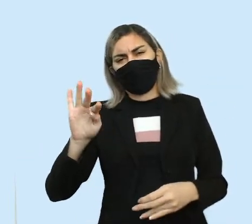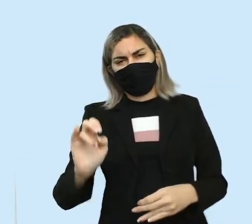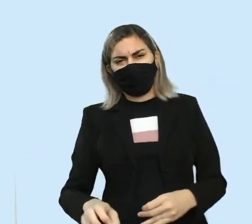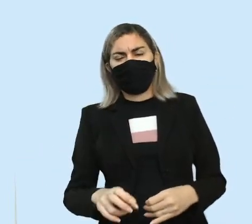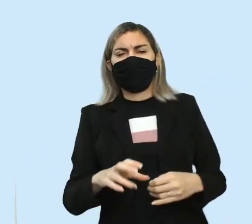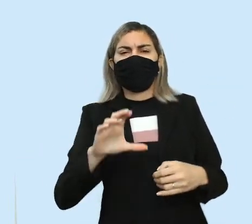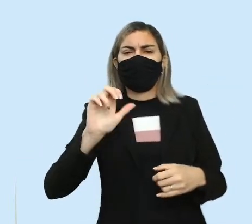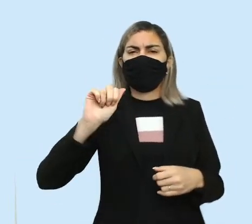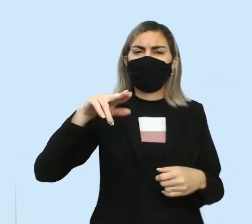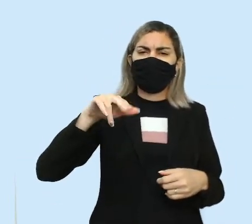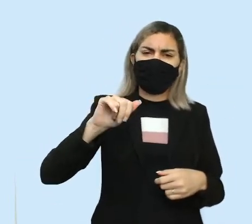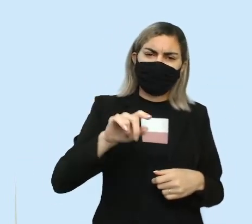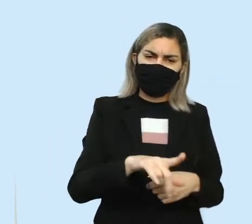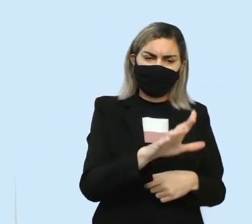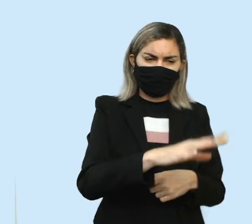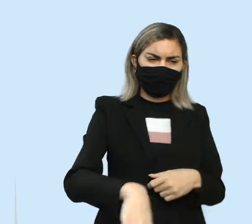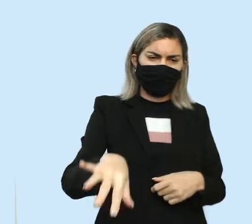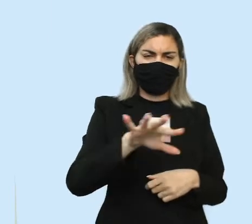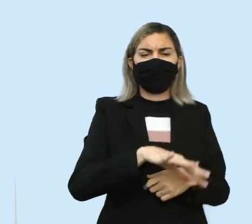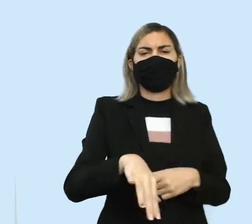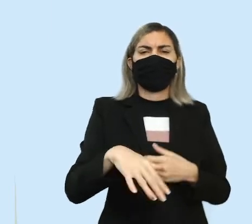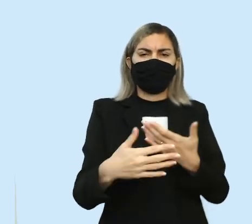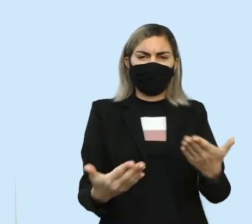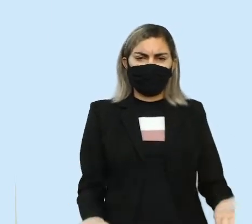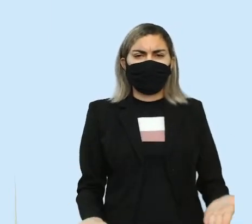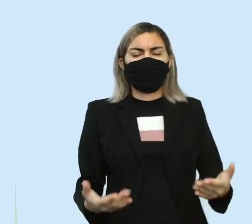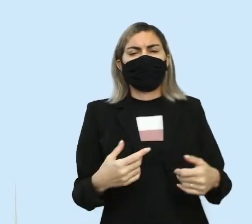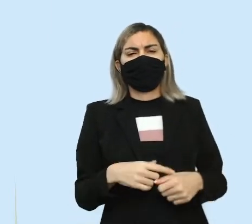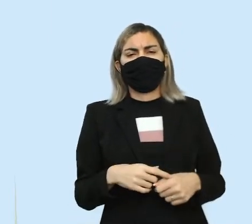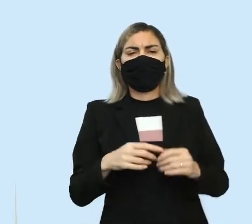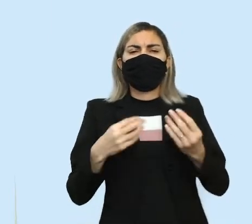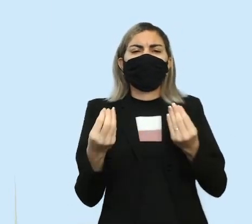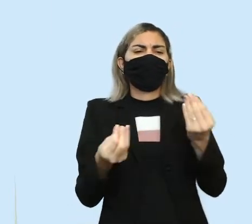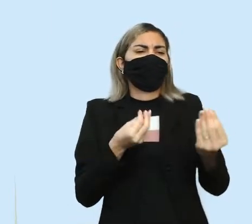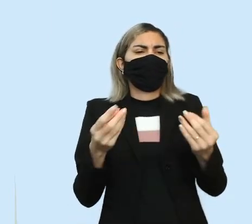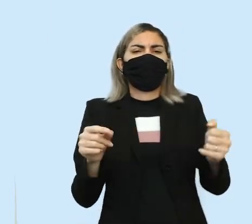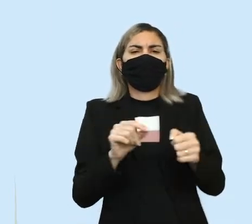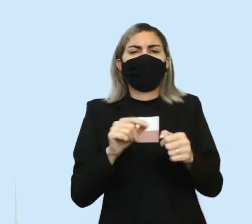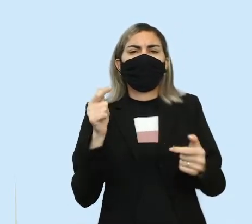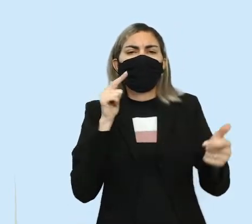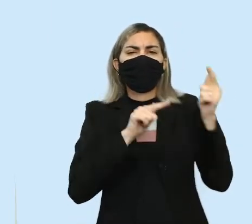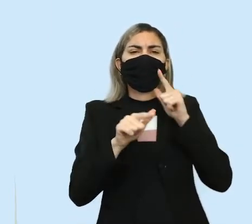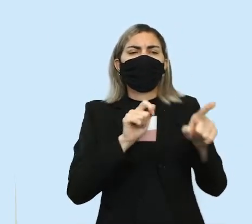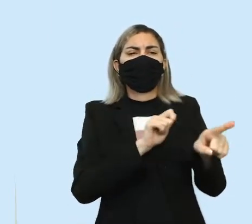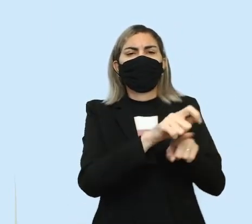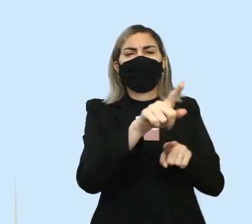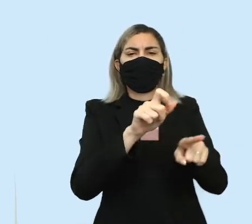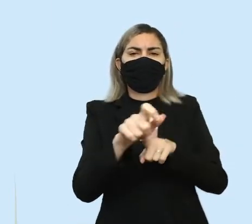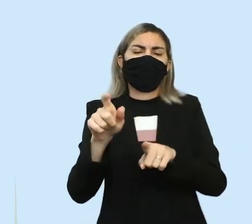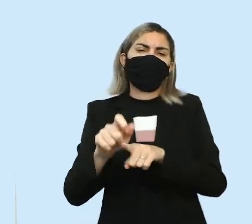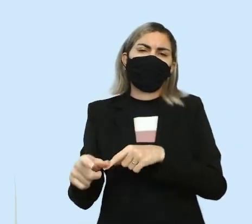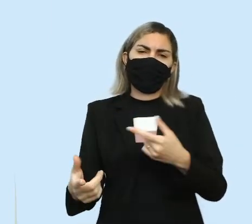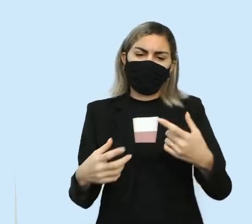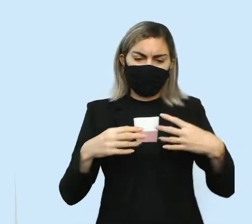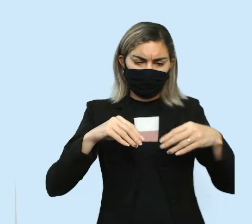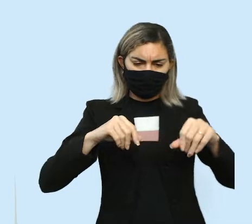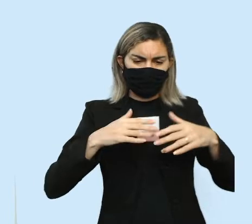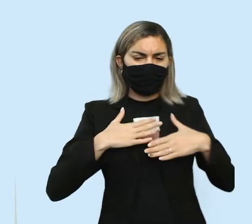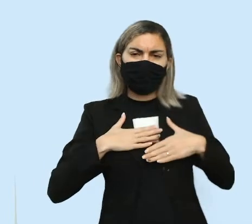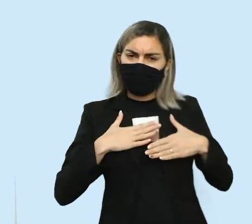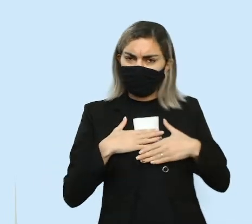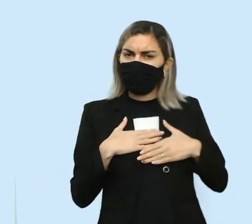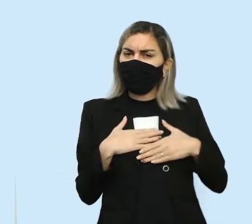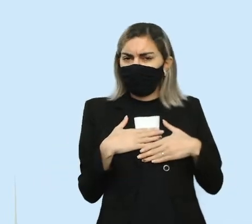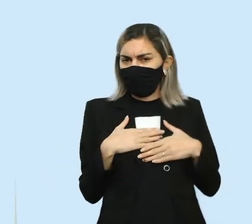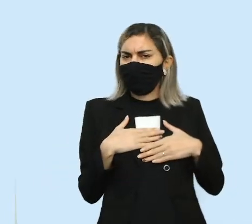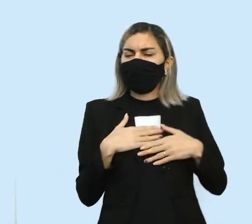como os cananeus, ocupando essa região. Beleza? Como é que a gente faz para conseguir expulsar esse povo? Né? A terra é nossa. Para os hebreus,